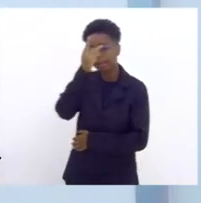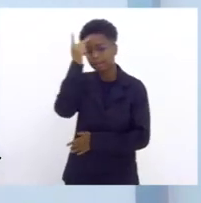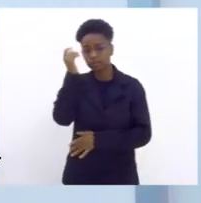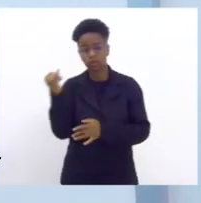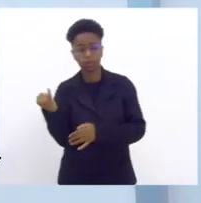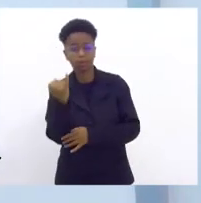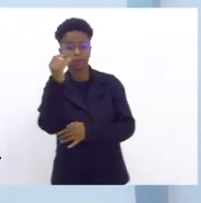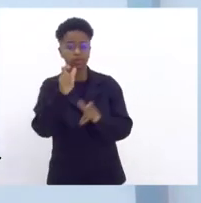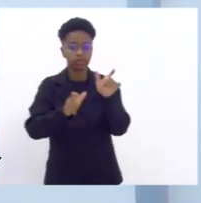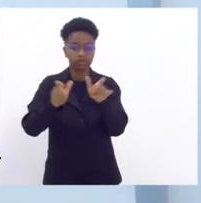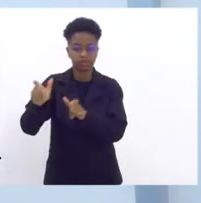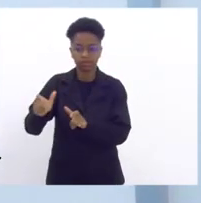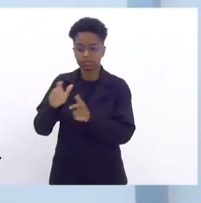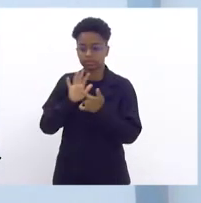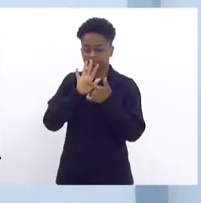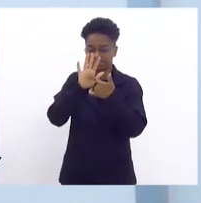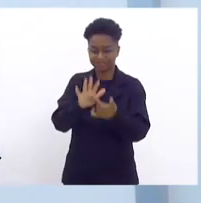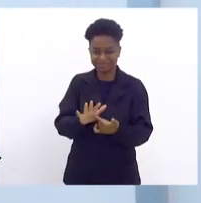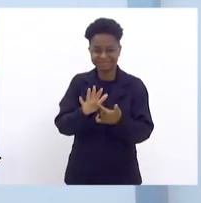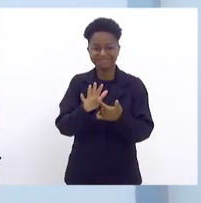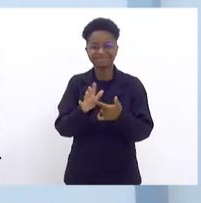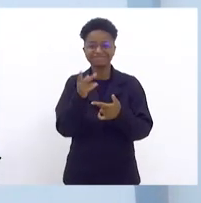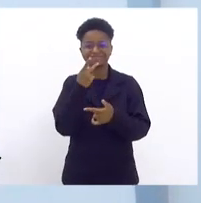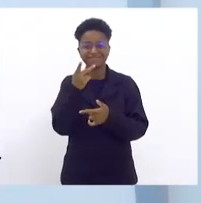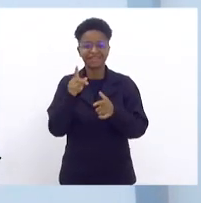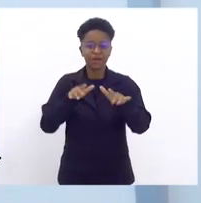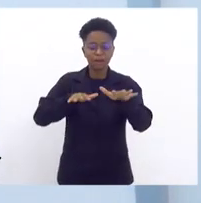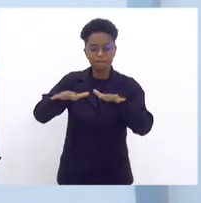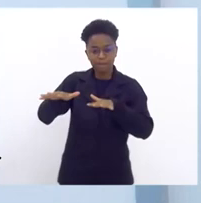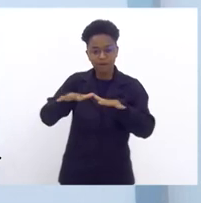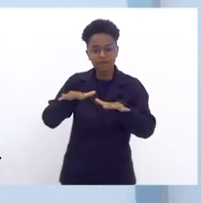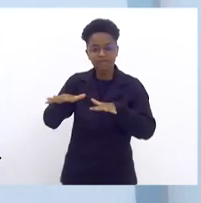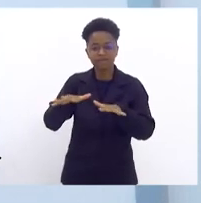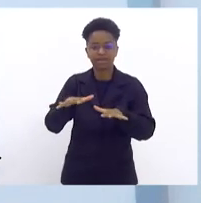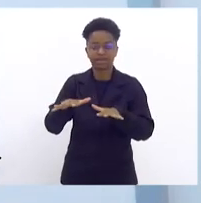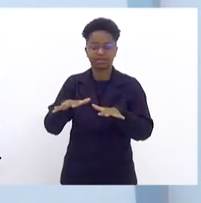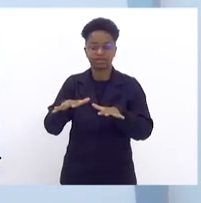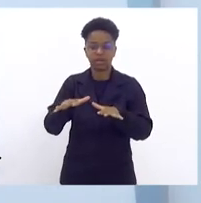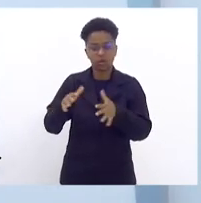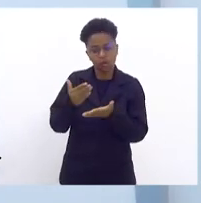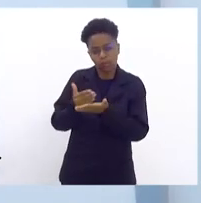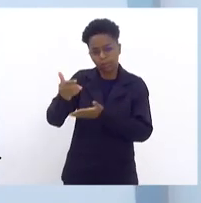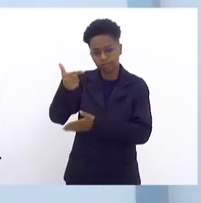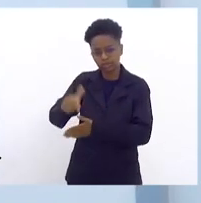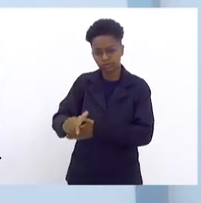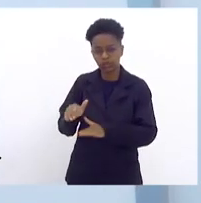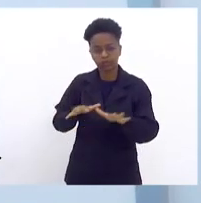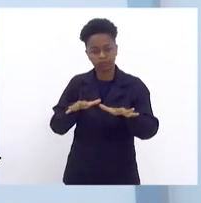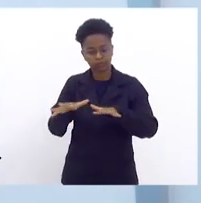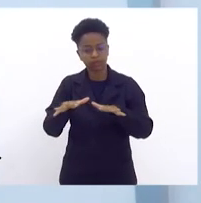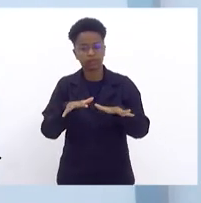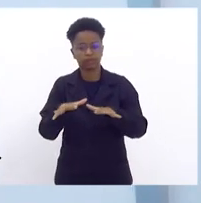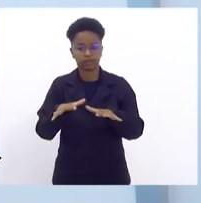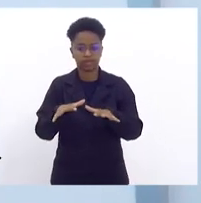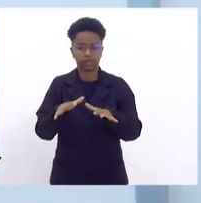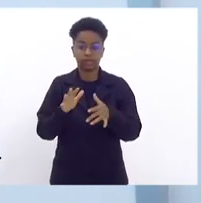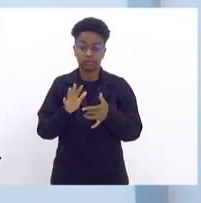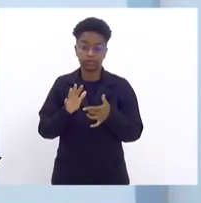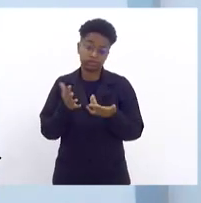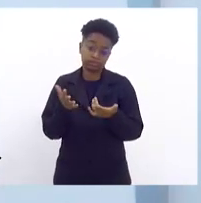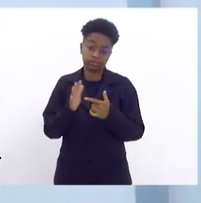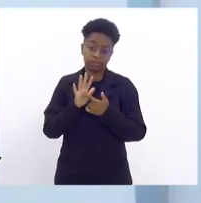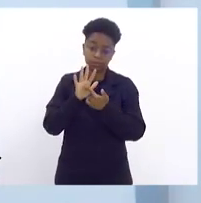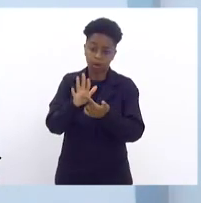trazendo esse falando desse movimento que se inicia que eu se reinicia nesse lugar traz isso